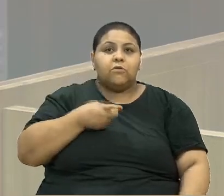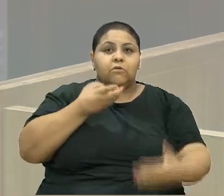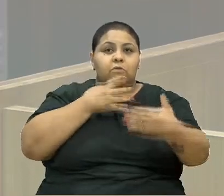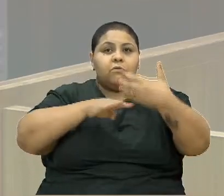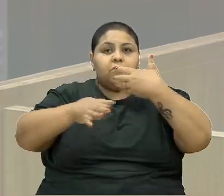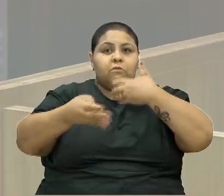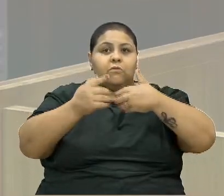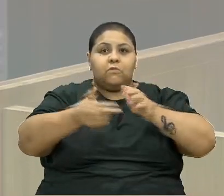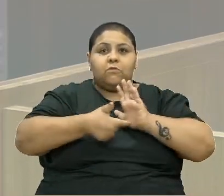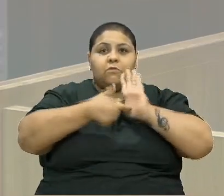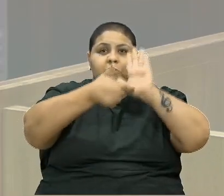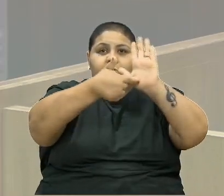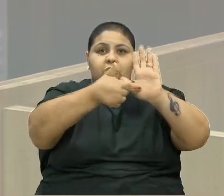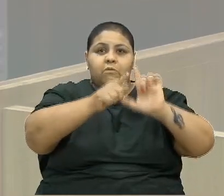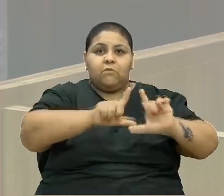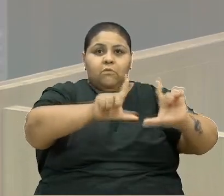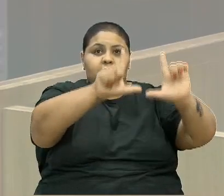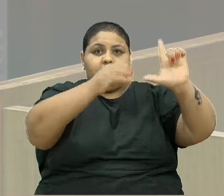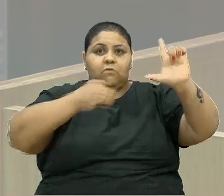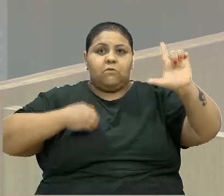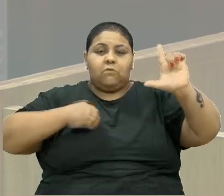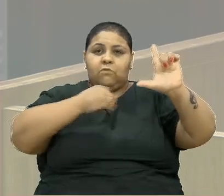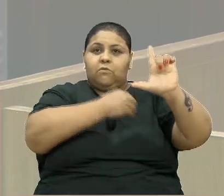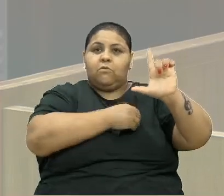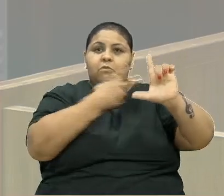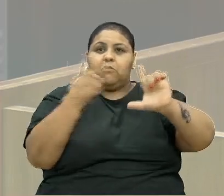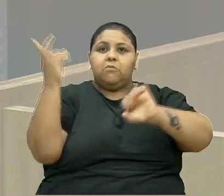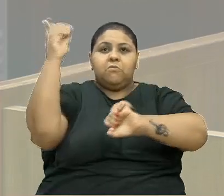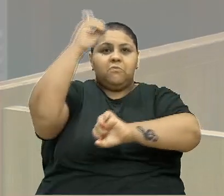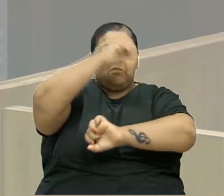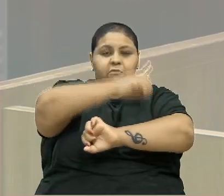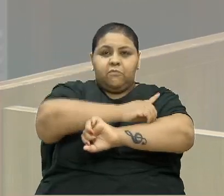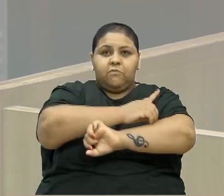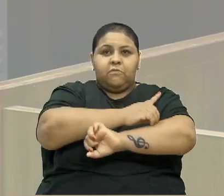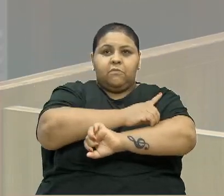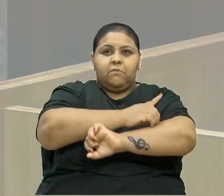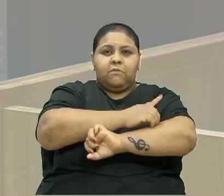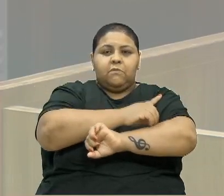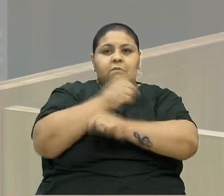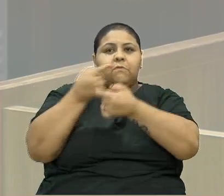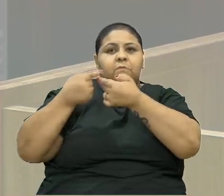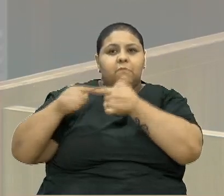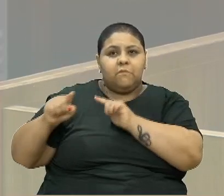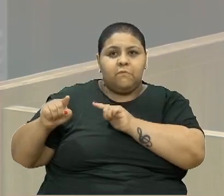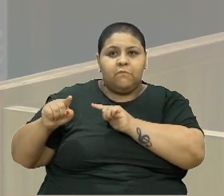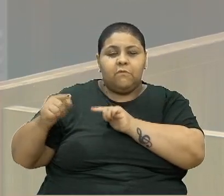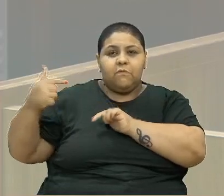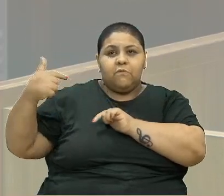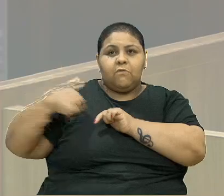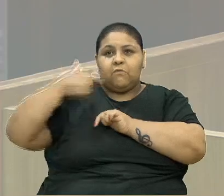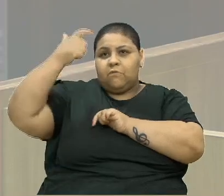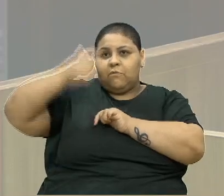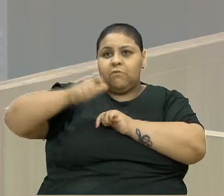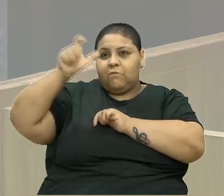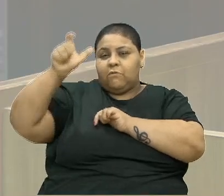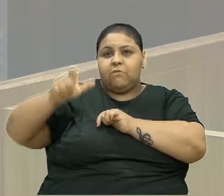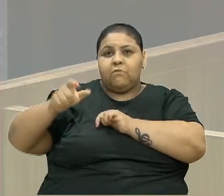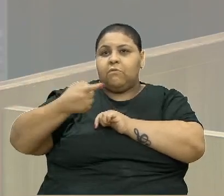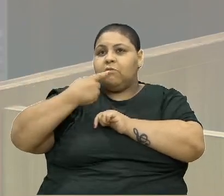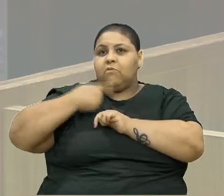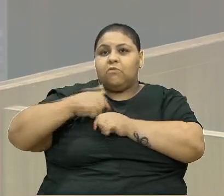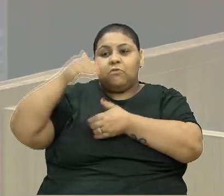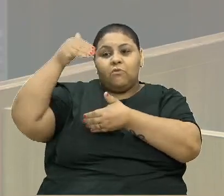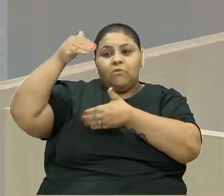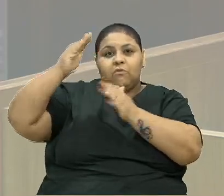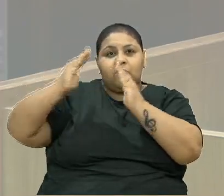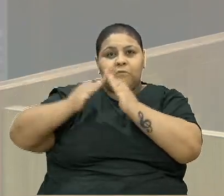aqui está meu atestado médico de 2 dias, ontem e hoje, não deveria estar na sessão, mas eu sou uma pessoa que não gosta de ficar em casa, gosta de